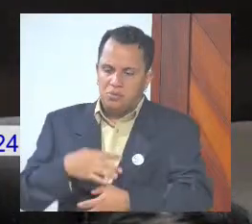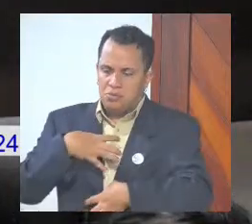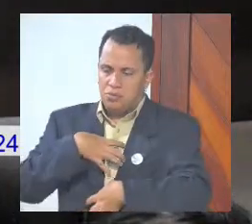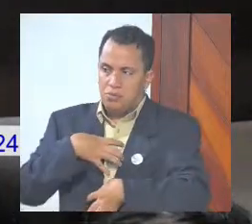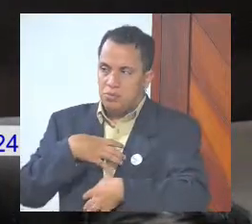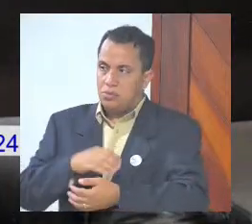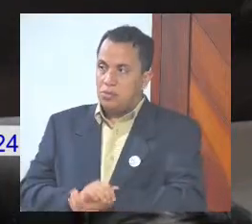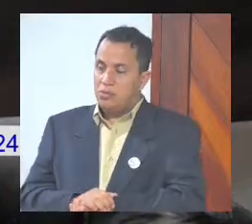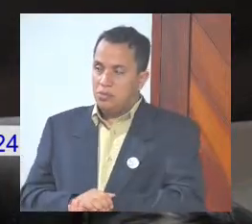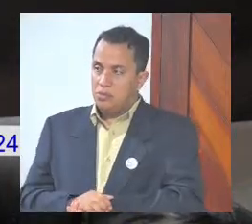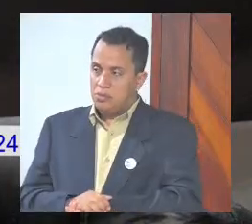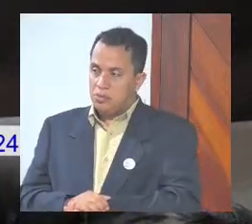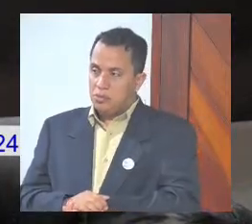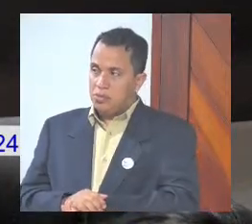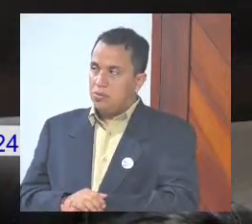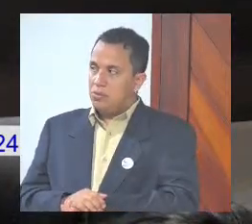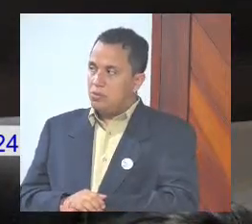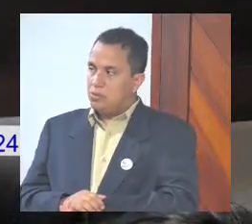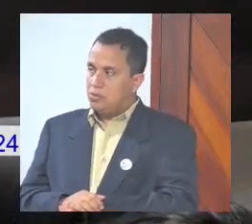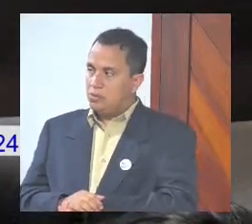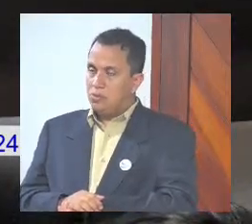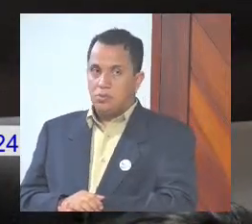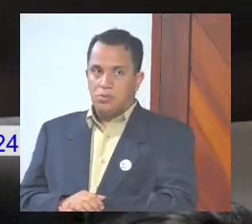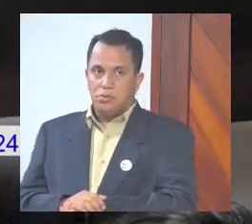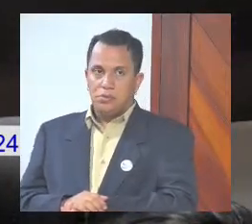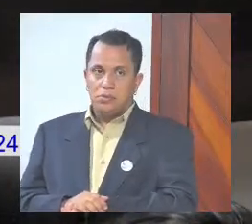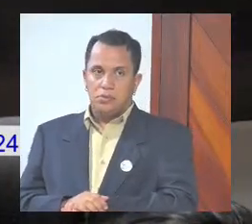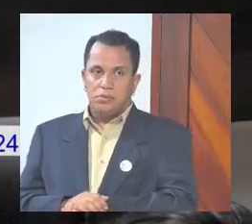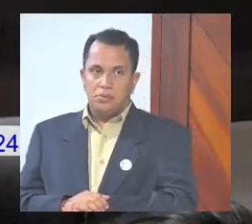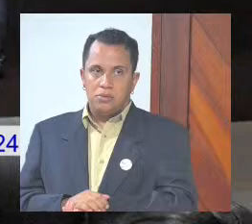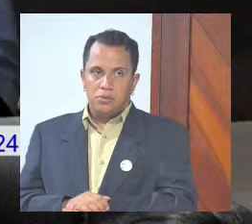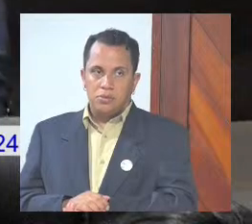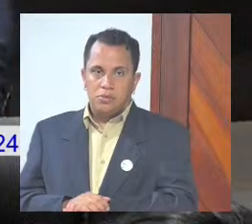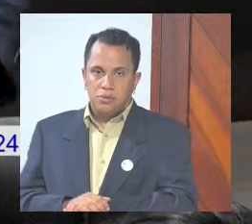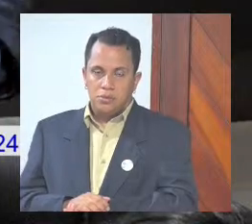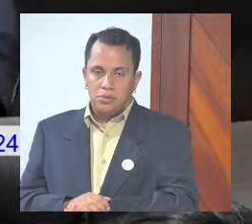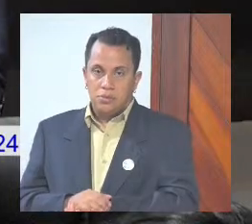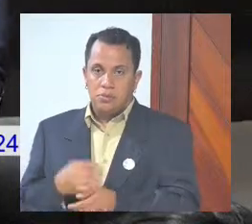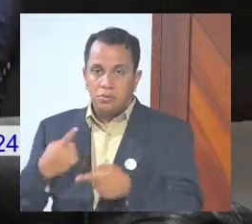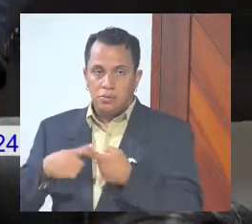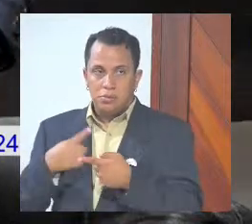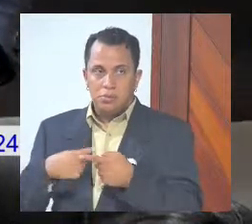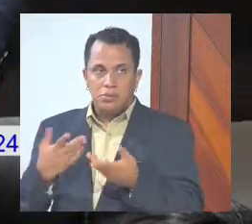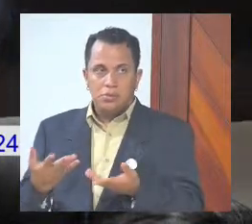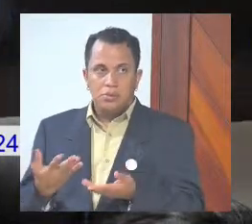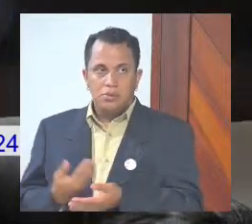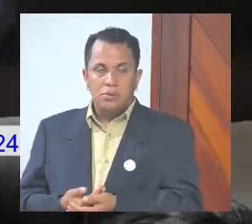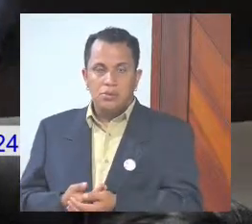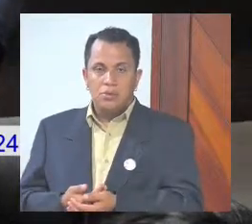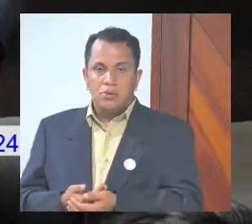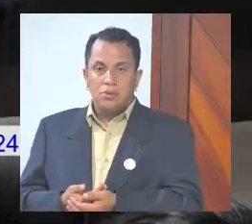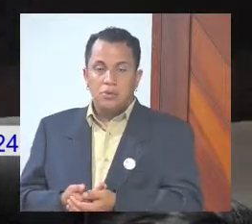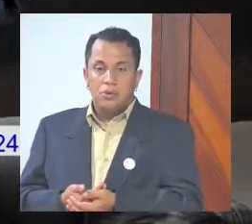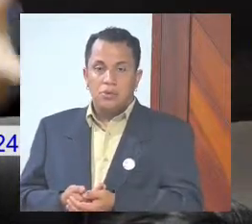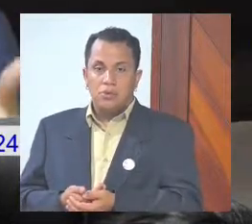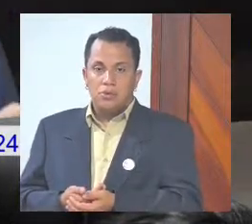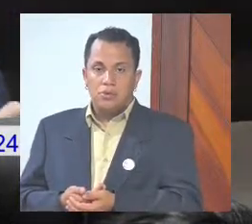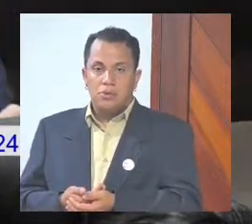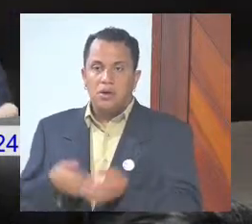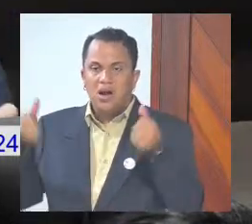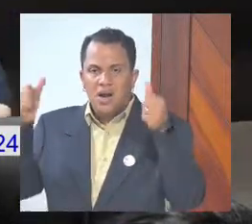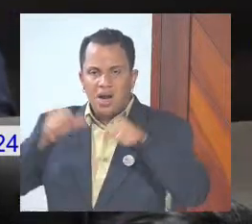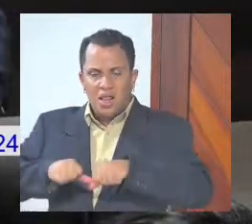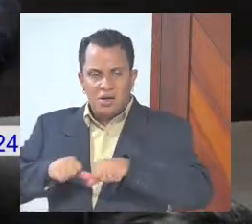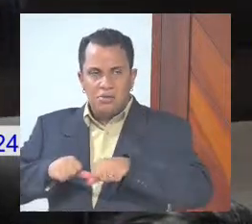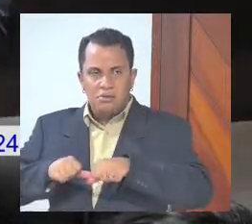sentido ofendido, que desconsidere, porque tá sendo